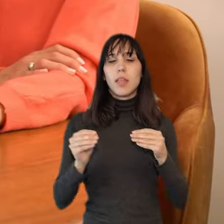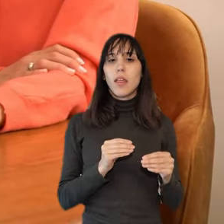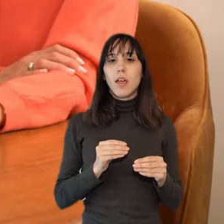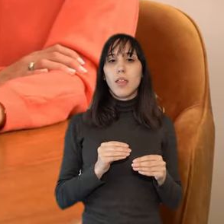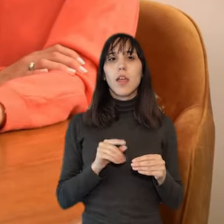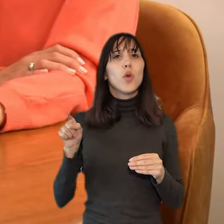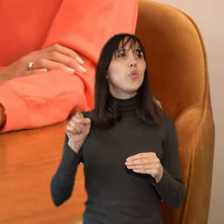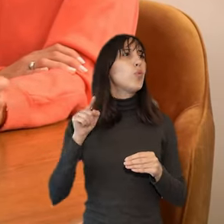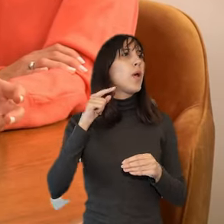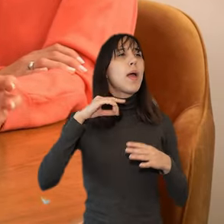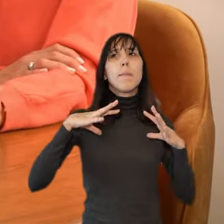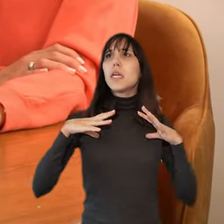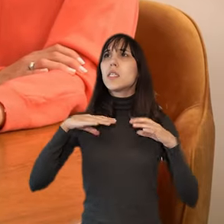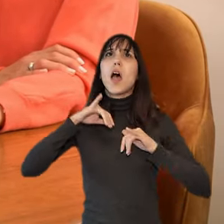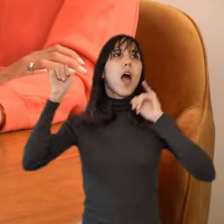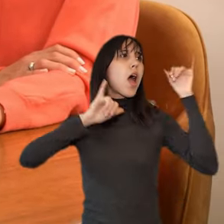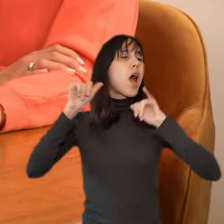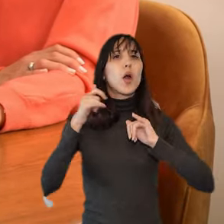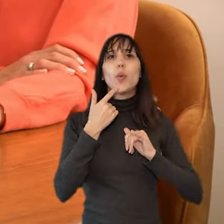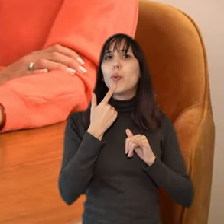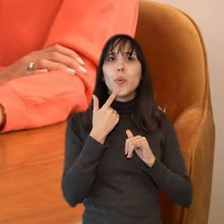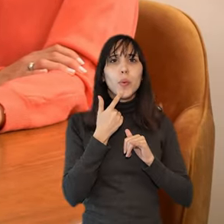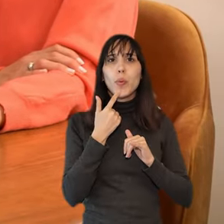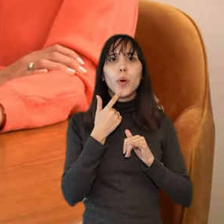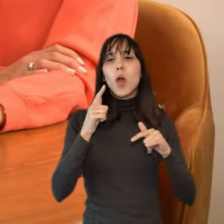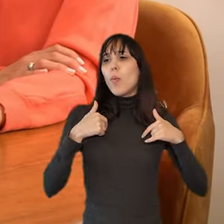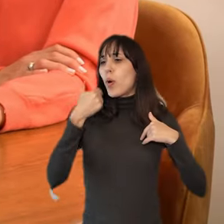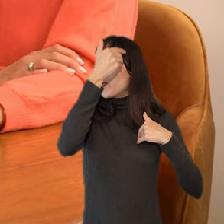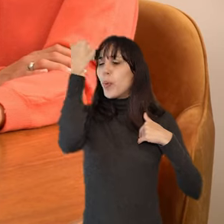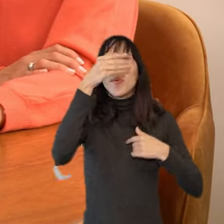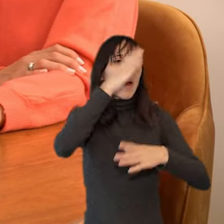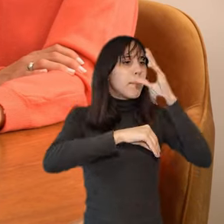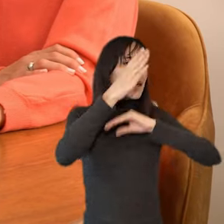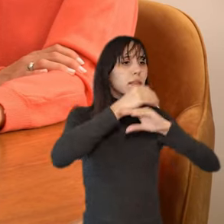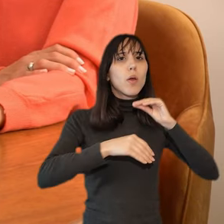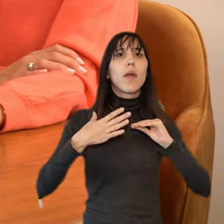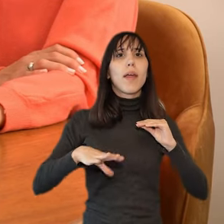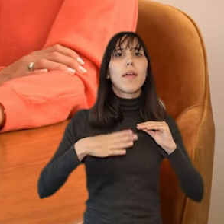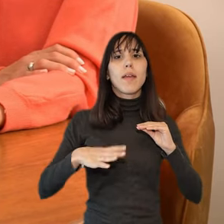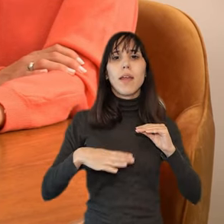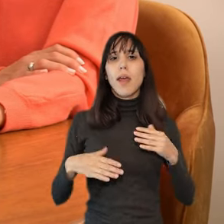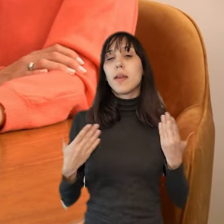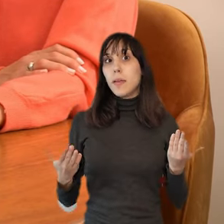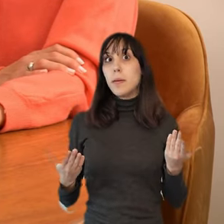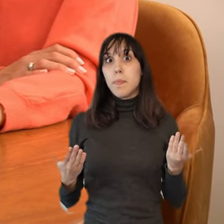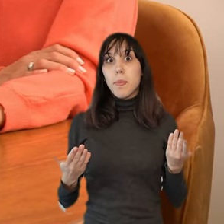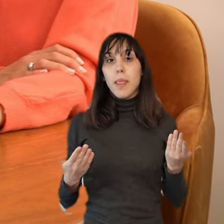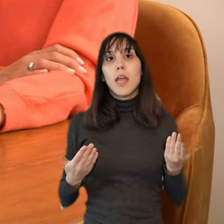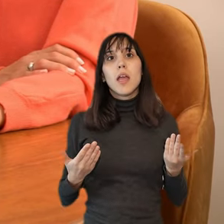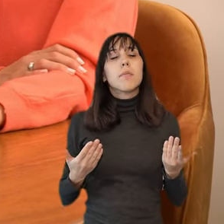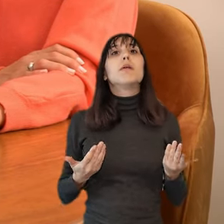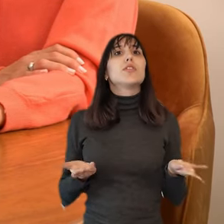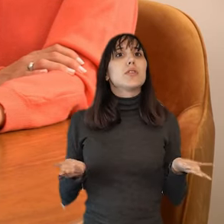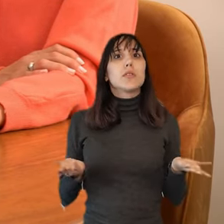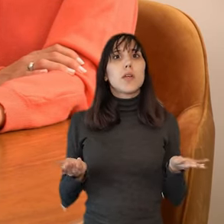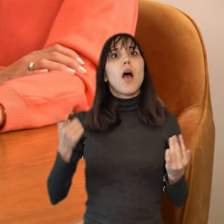foraste passear Rock and Roll ele fez o que quis Aprendeu o que lhe apareceu T falando assim não é